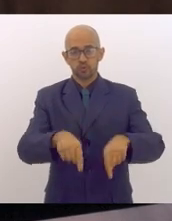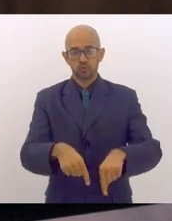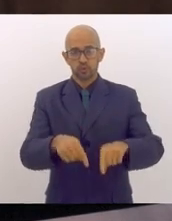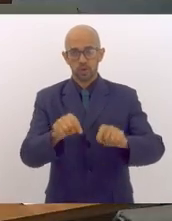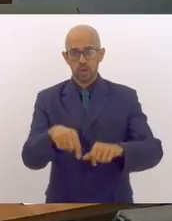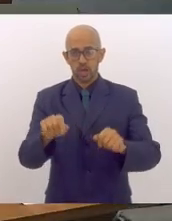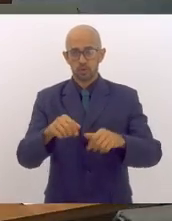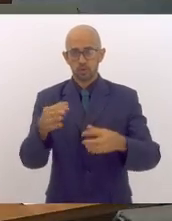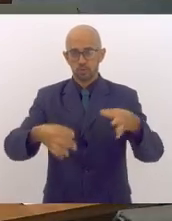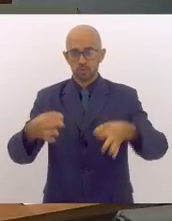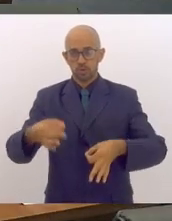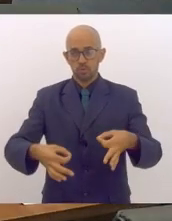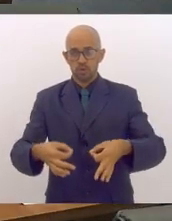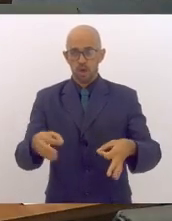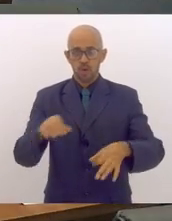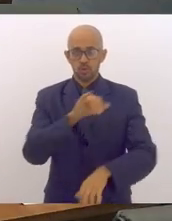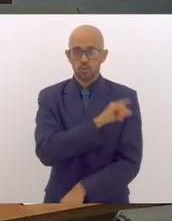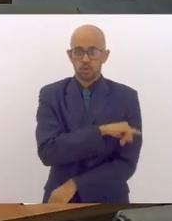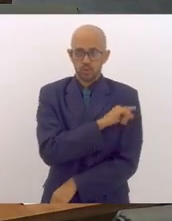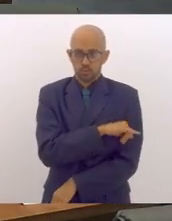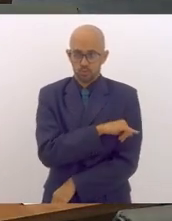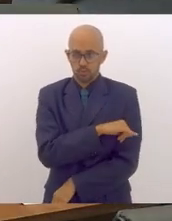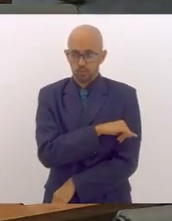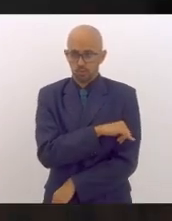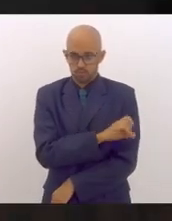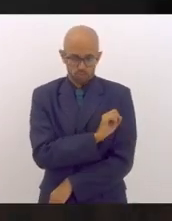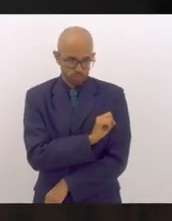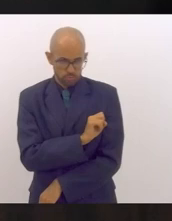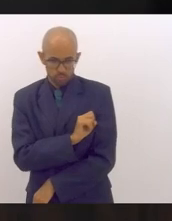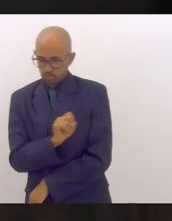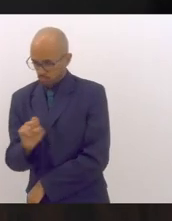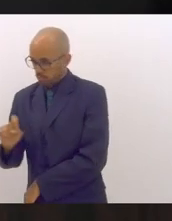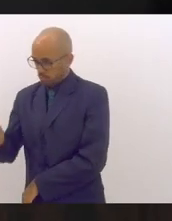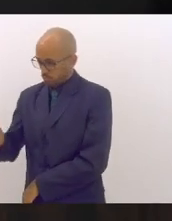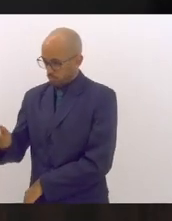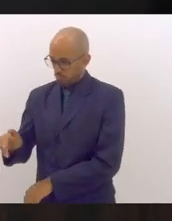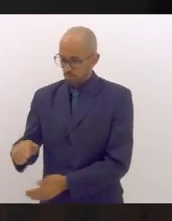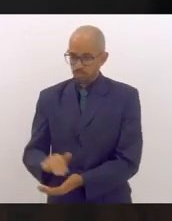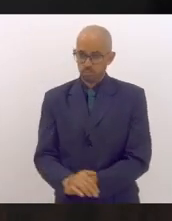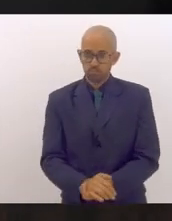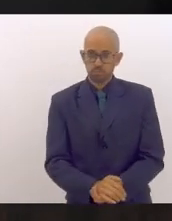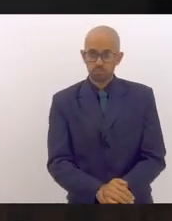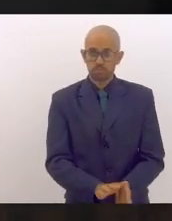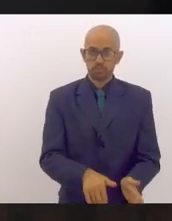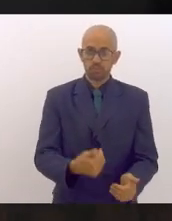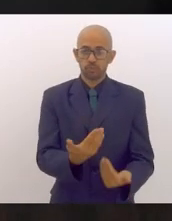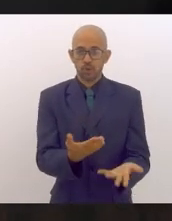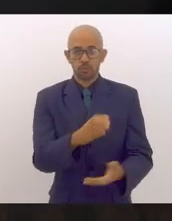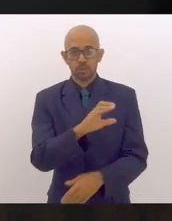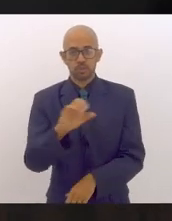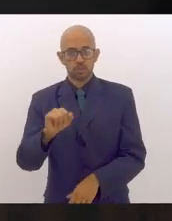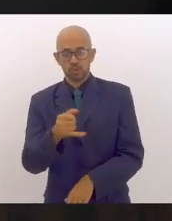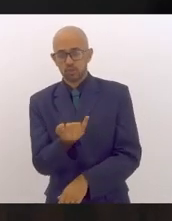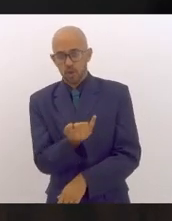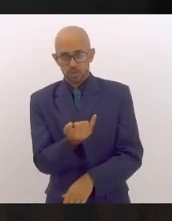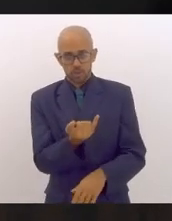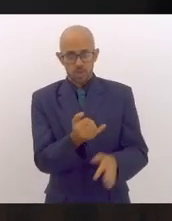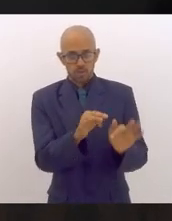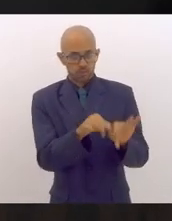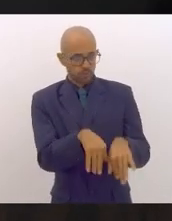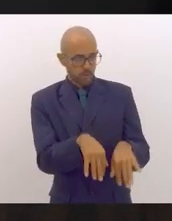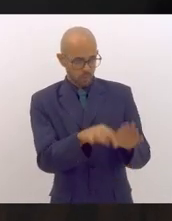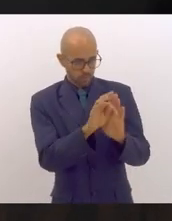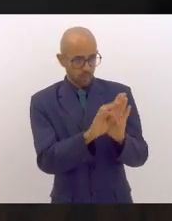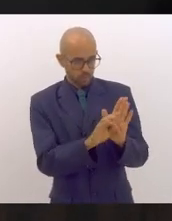Justiça do Estado do Rio de Janeiro. Ok. Tá boa a Constituição? Ok. Então, pela Comissão de Constituição e Justiça, forma final, deputado? Deputado